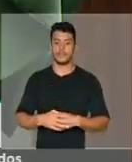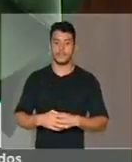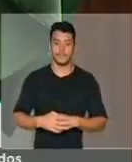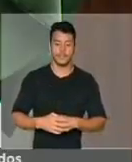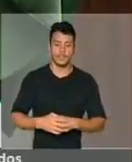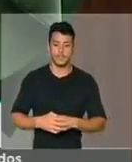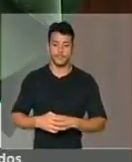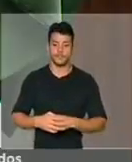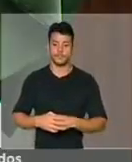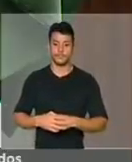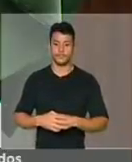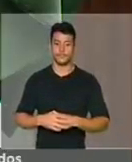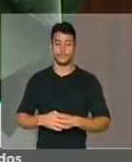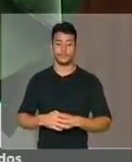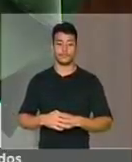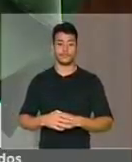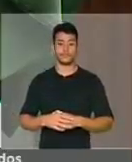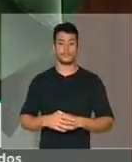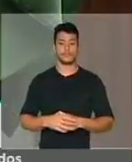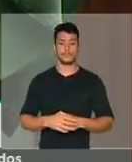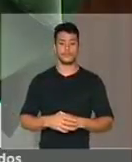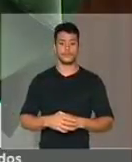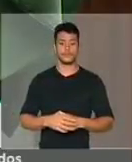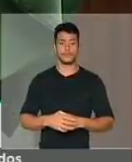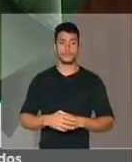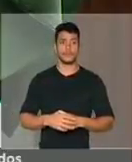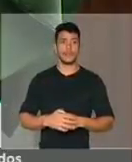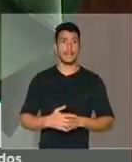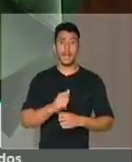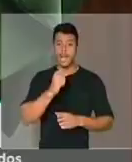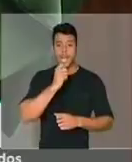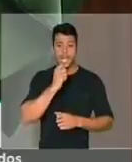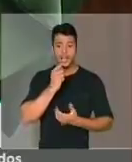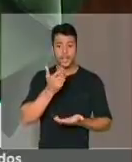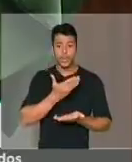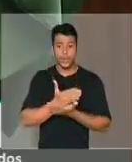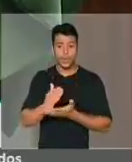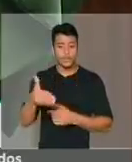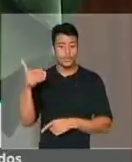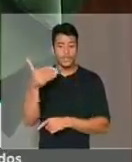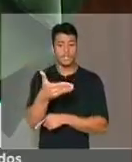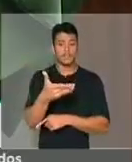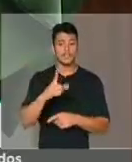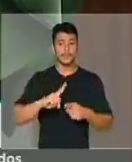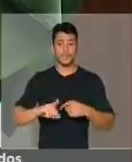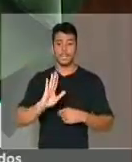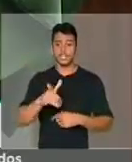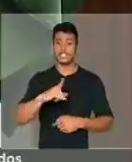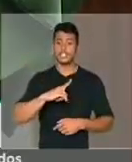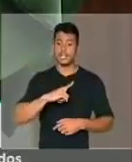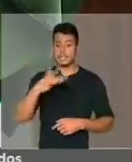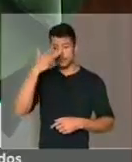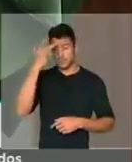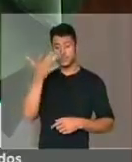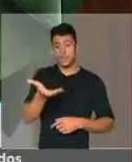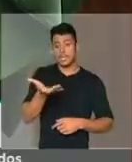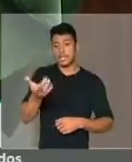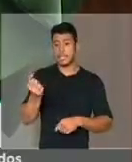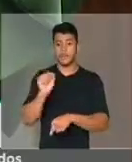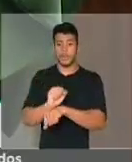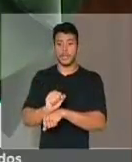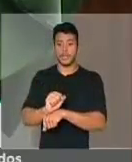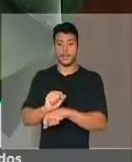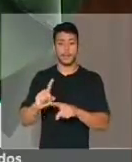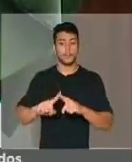a intervenção antes mesmo dela ter início. Entretanto, é preciso dar uma chance para